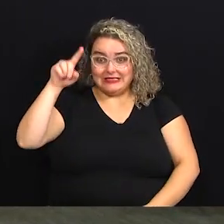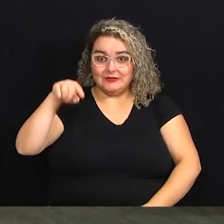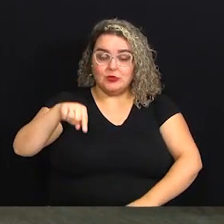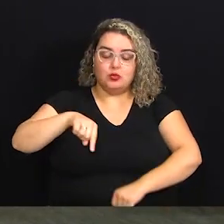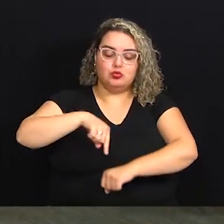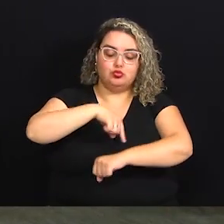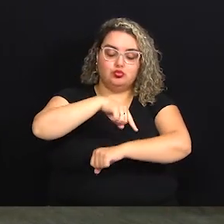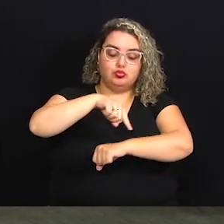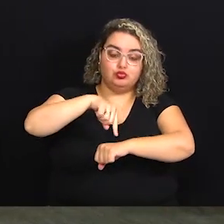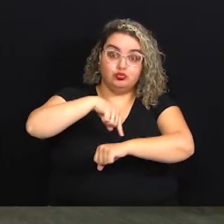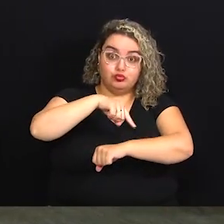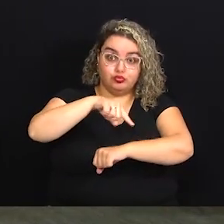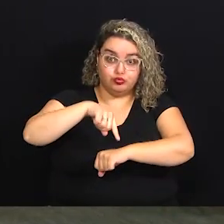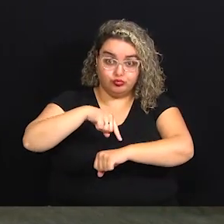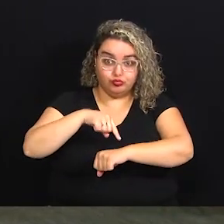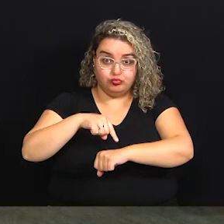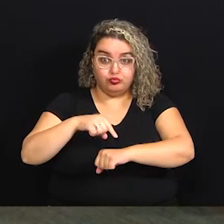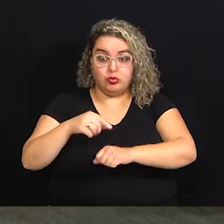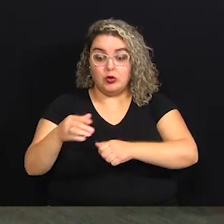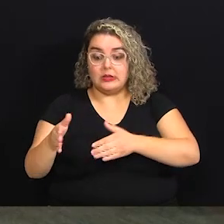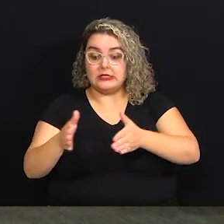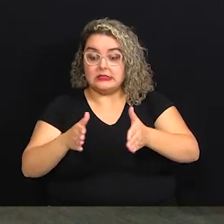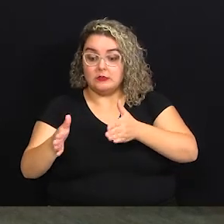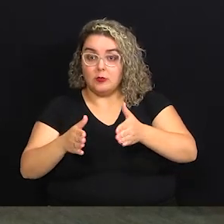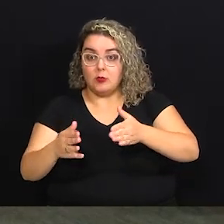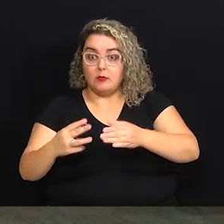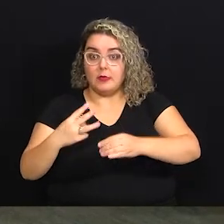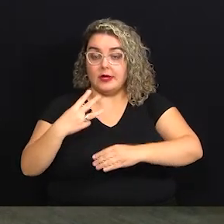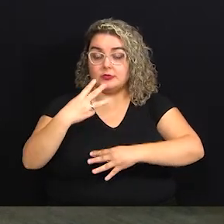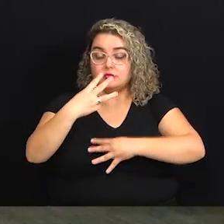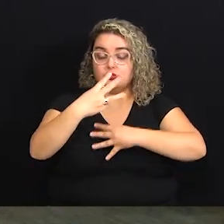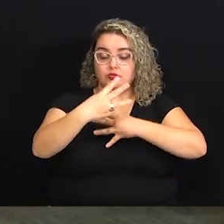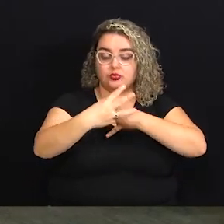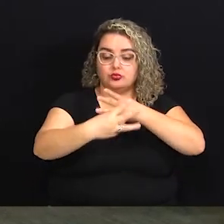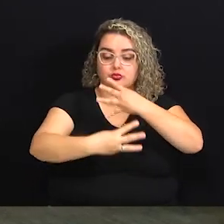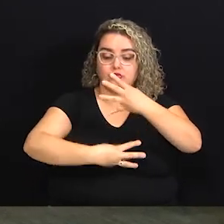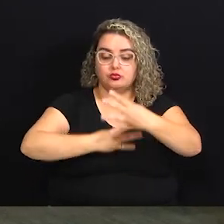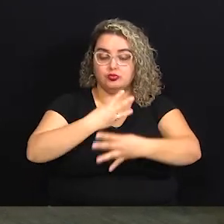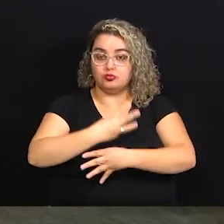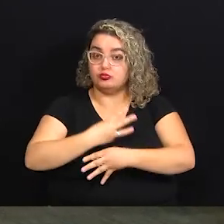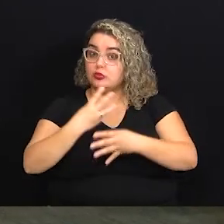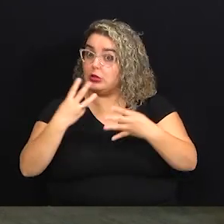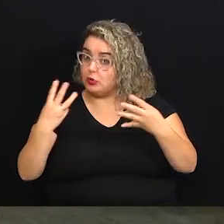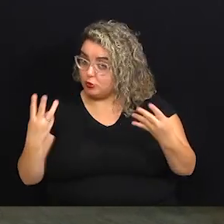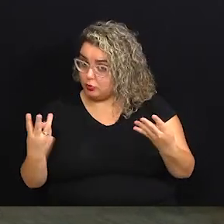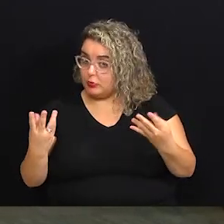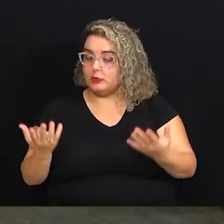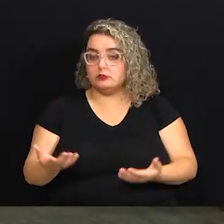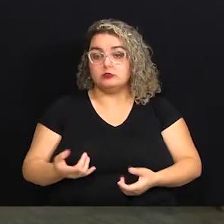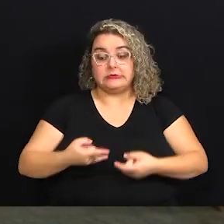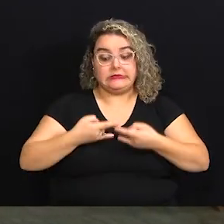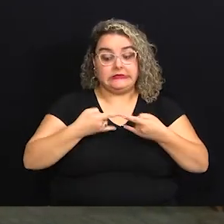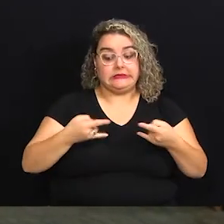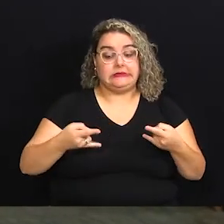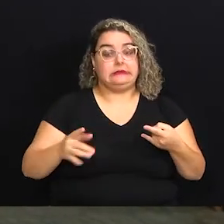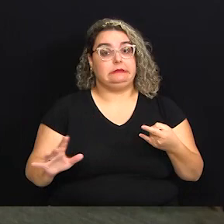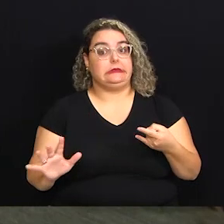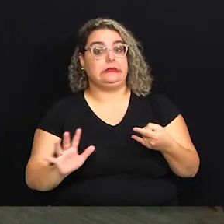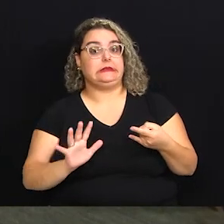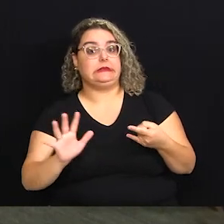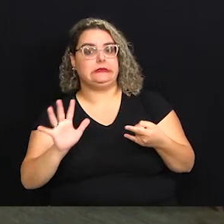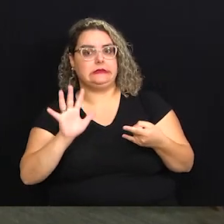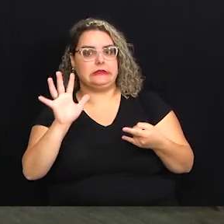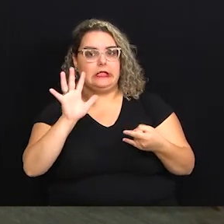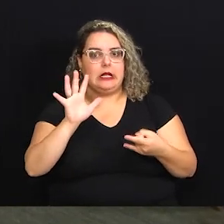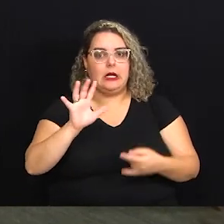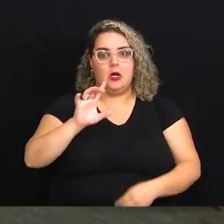mais longos agora por conta da estação do ano, então a conta pode estar aí aumentando.